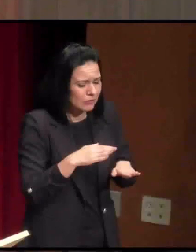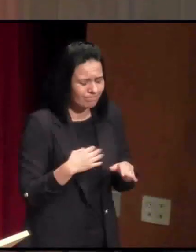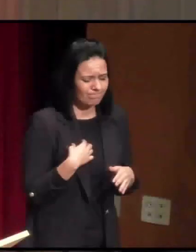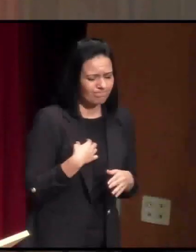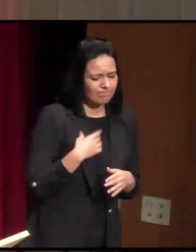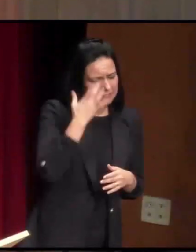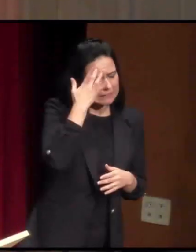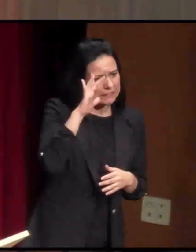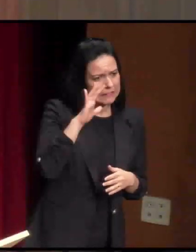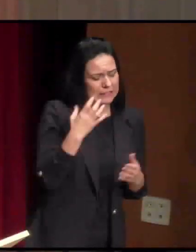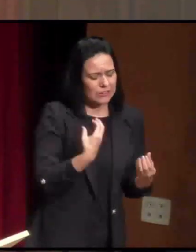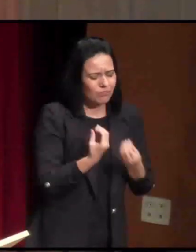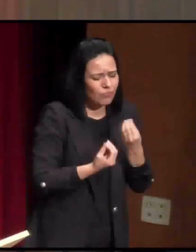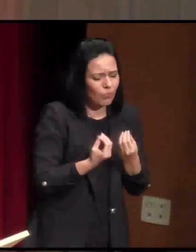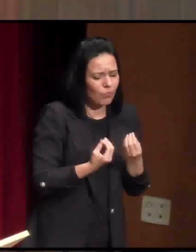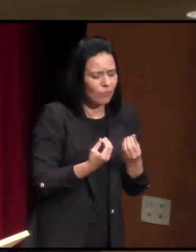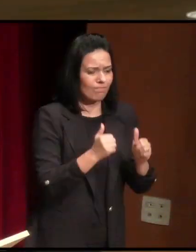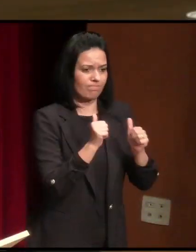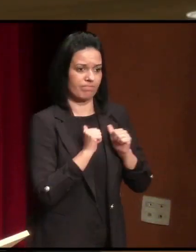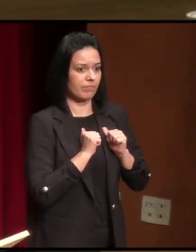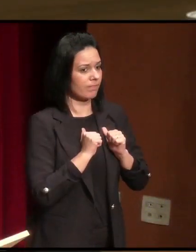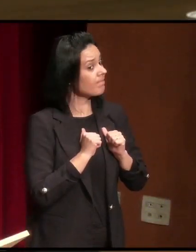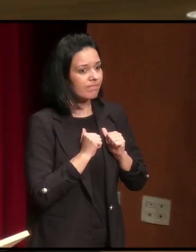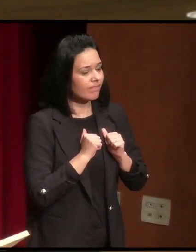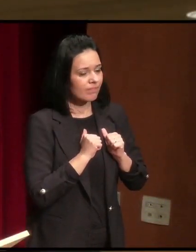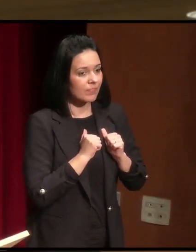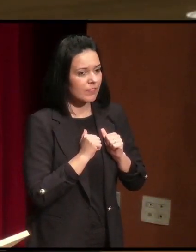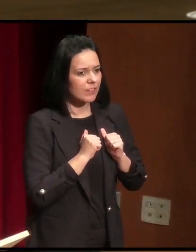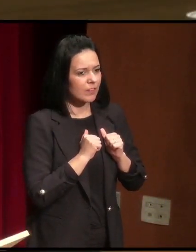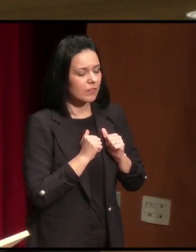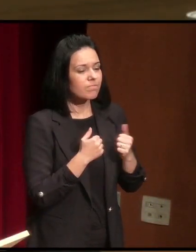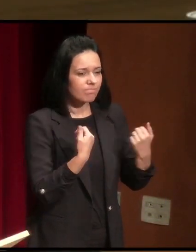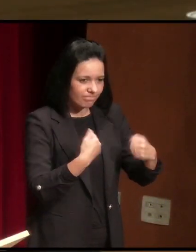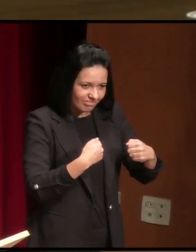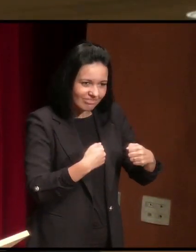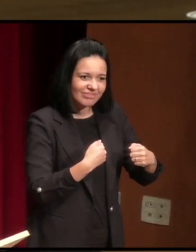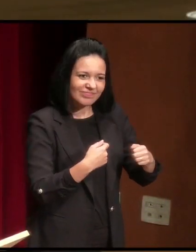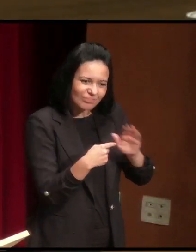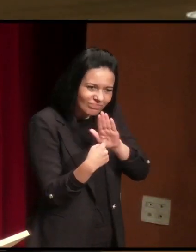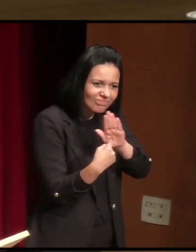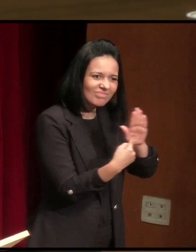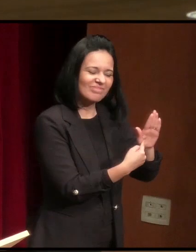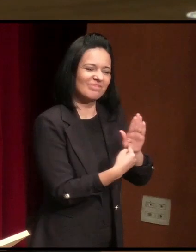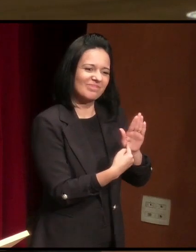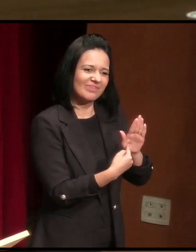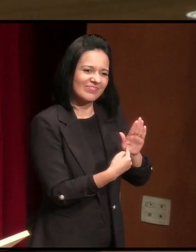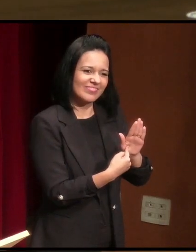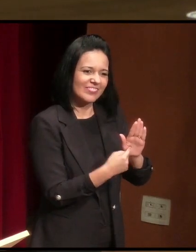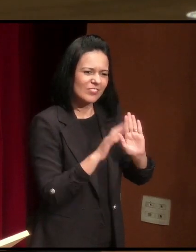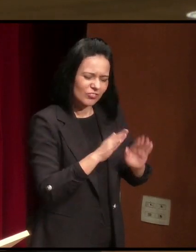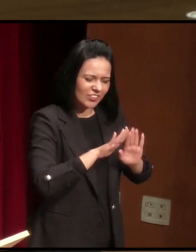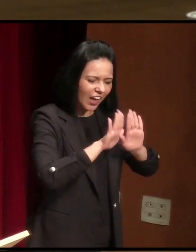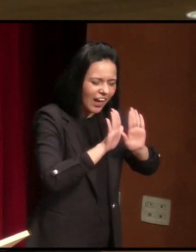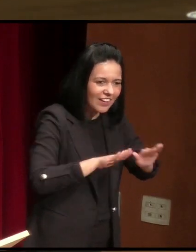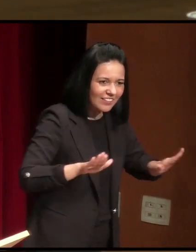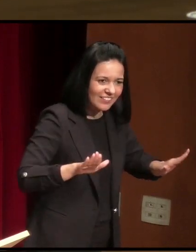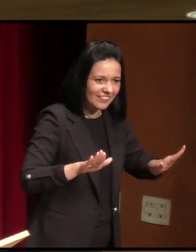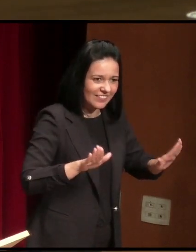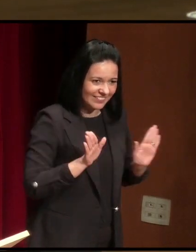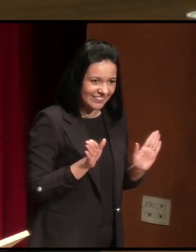e não fazer nada. É como essa mãe que falou agora há pouco ali, que eu até chorei, da criança